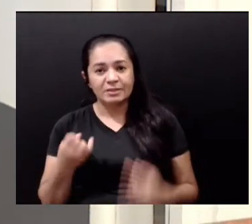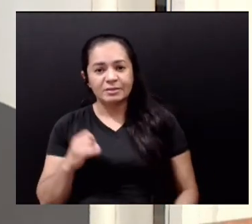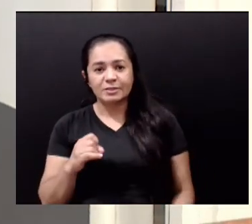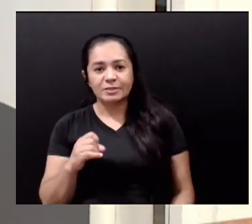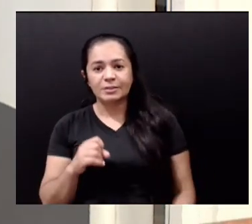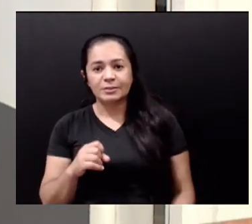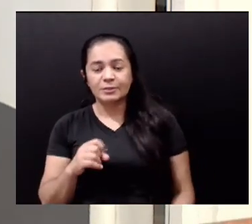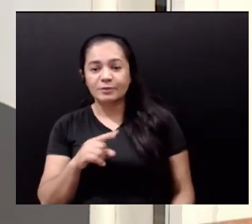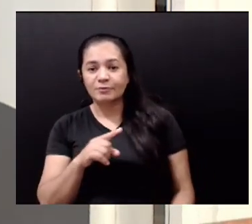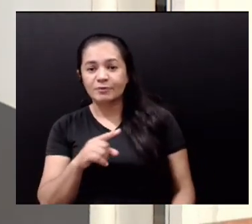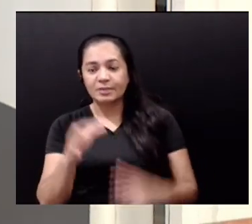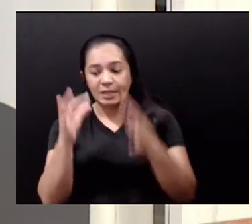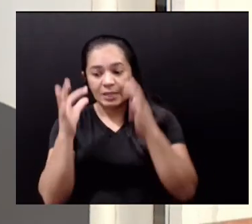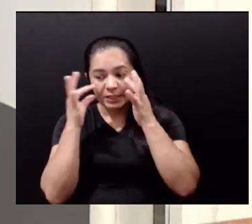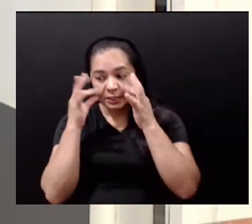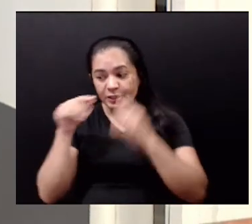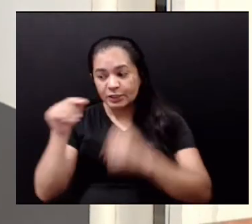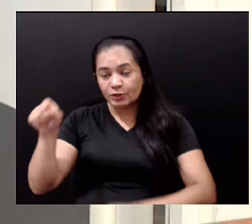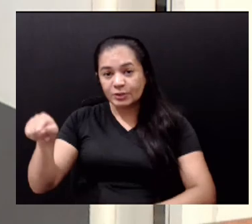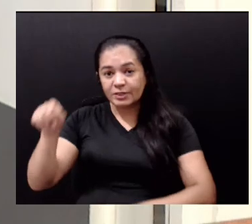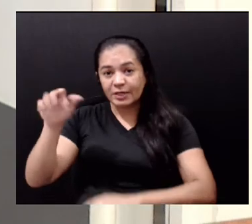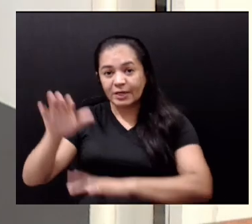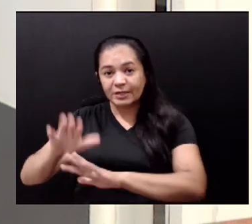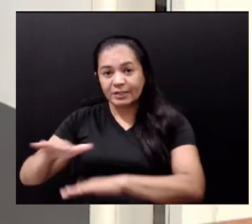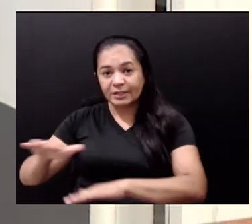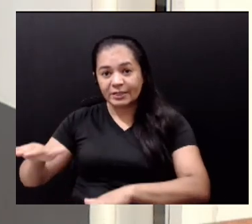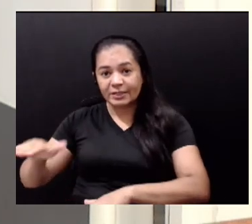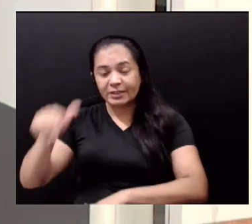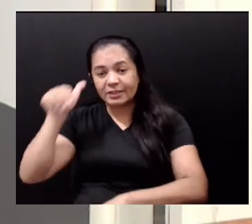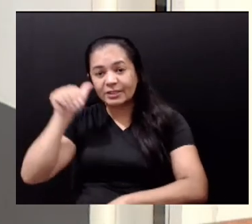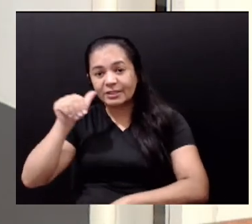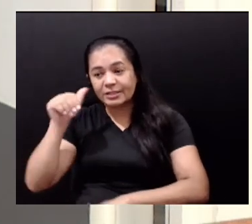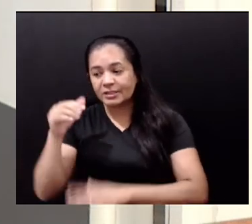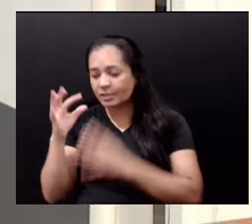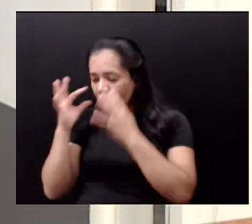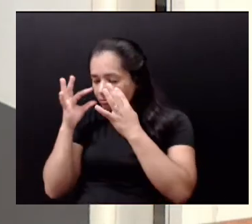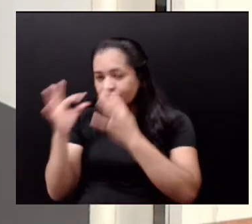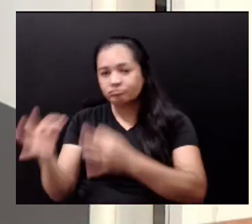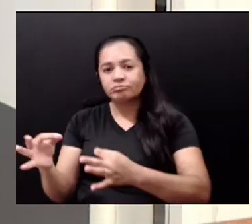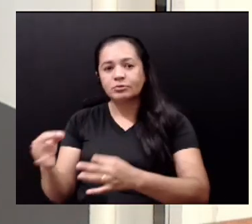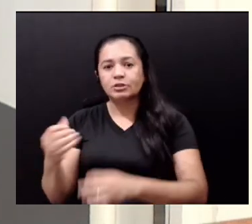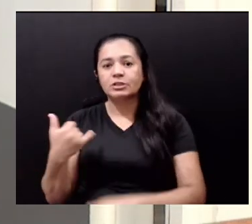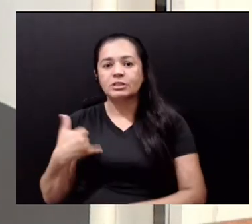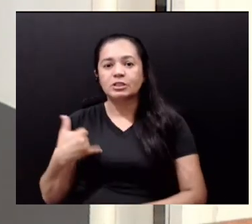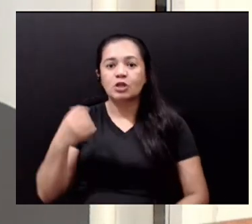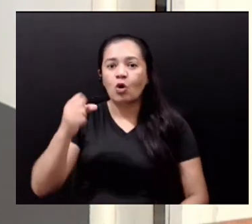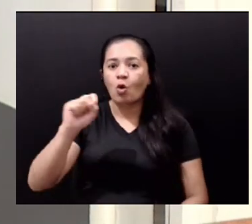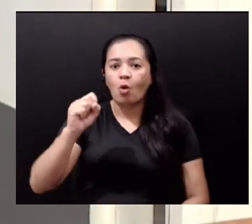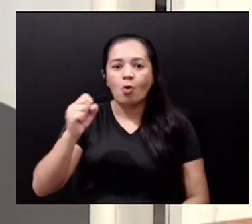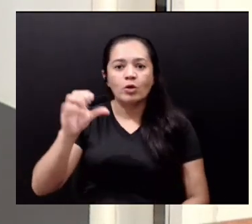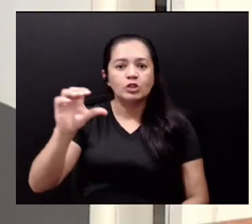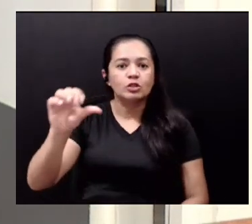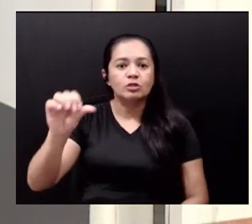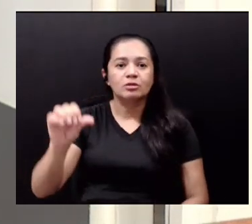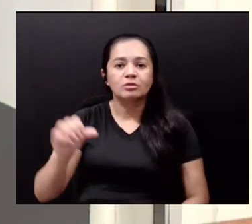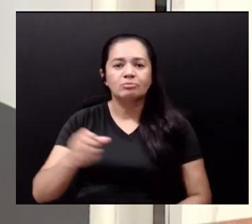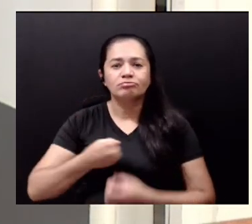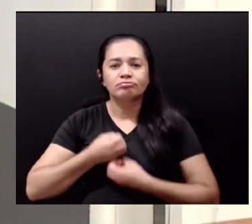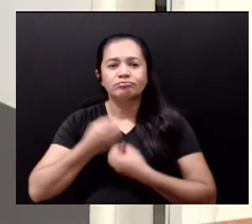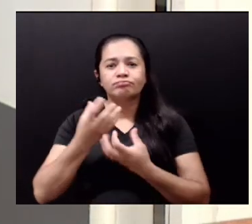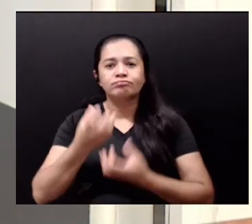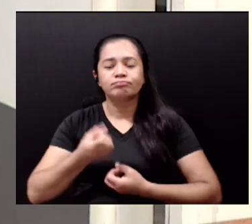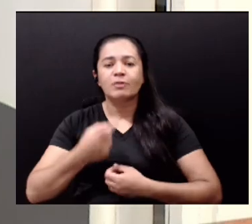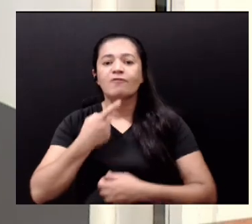dizendo, então, assim, eu ouço, né, meninas de 8, 9 anos expressando vontade, né,